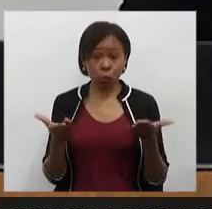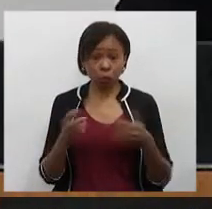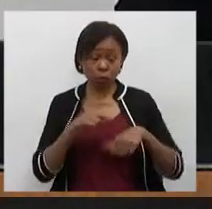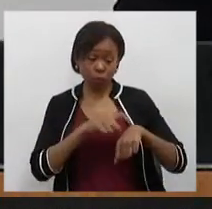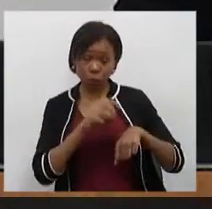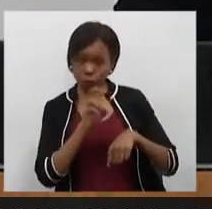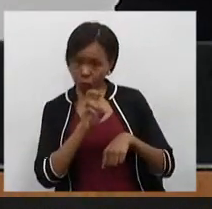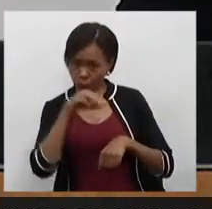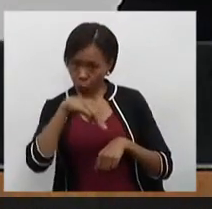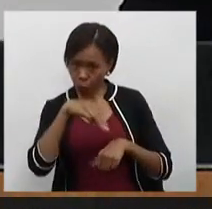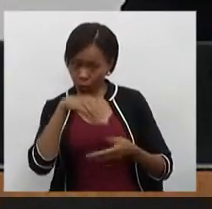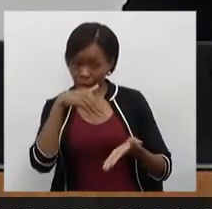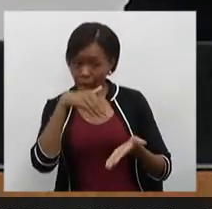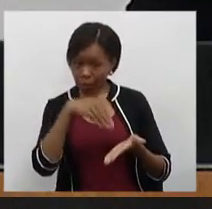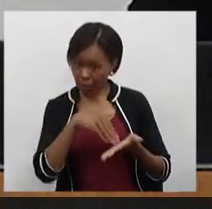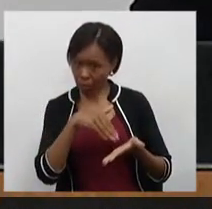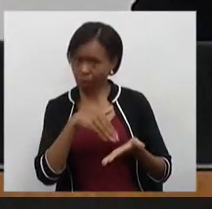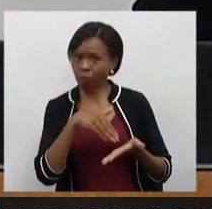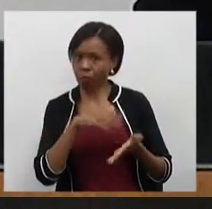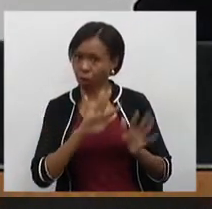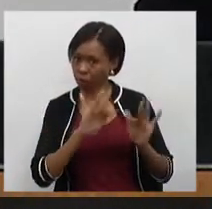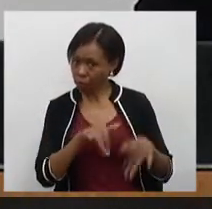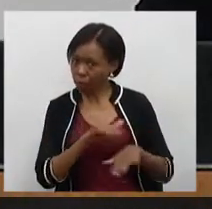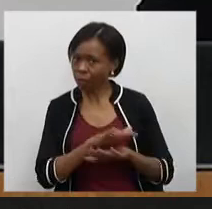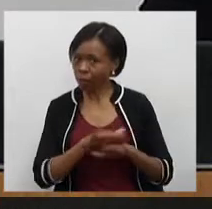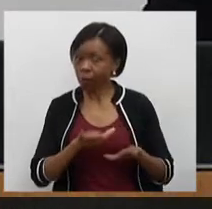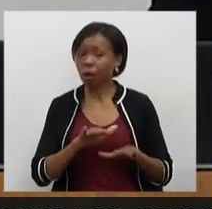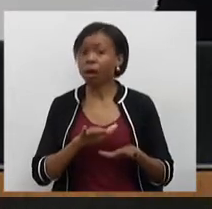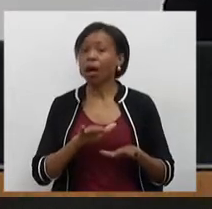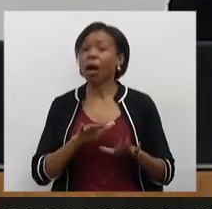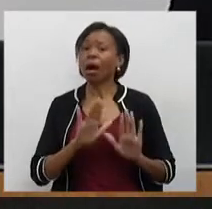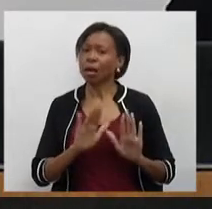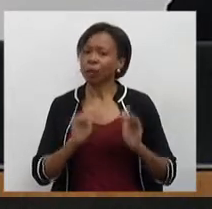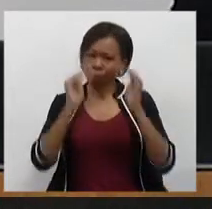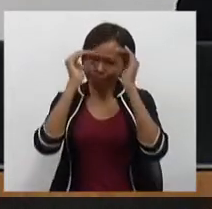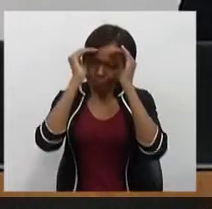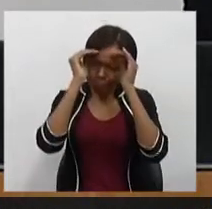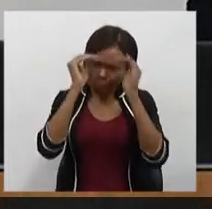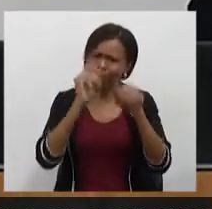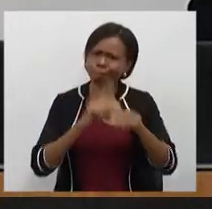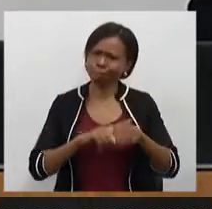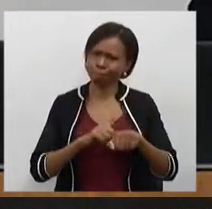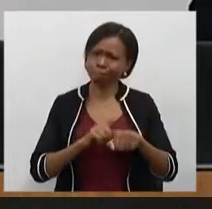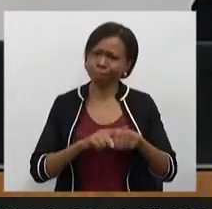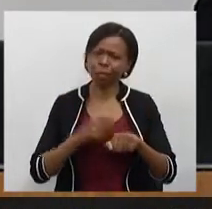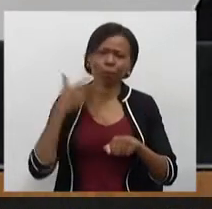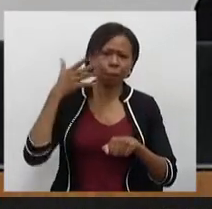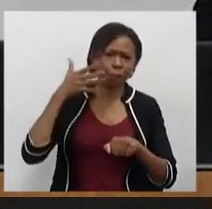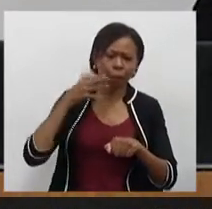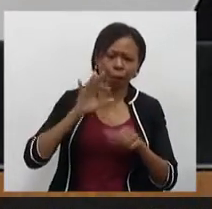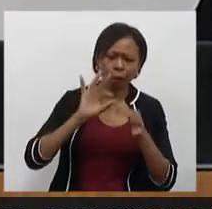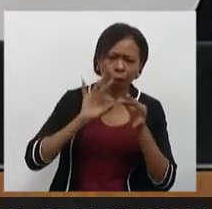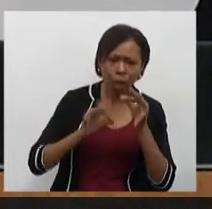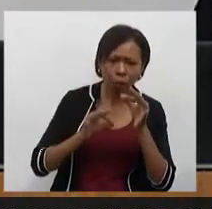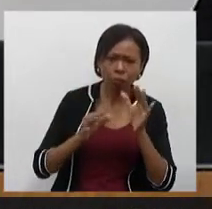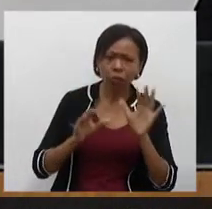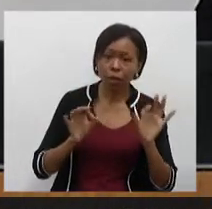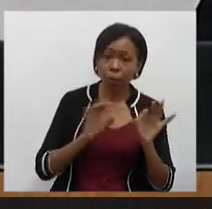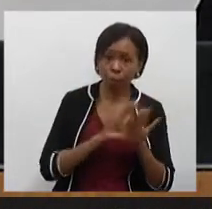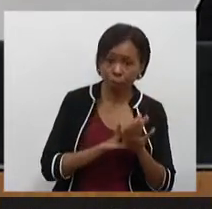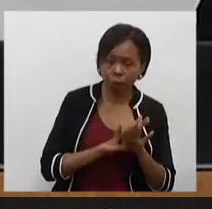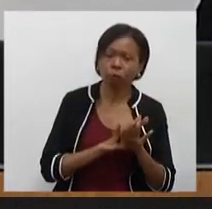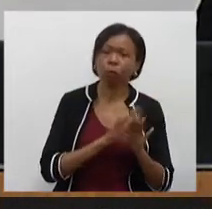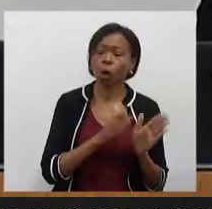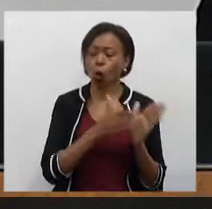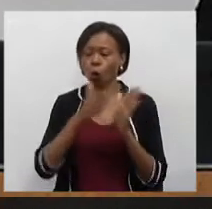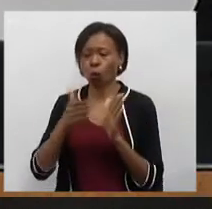5 minutos, que o nosso convidado ou convidada possa concluir a sua fala, para que a gente possa dar aí o espaço para todos que